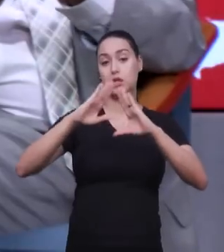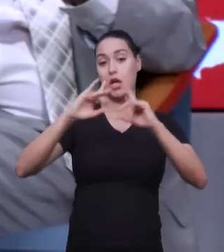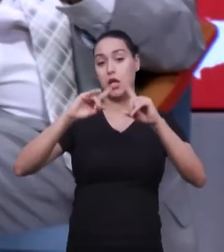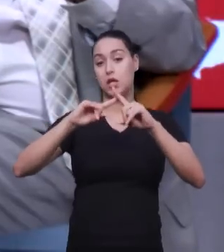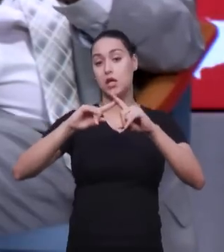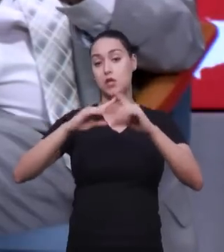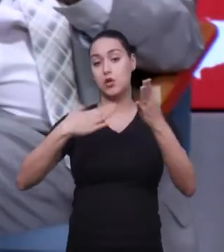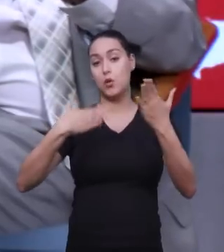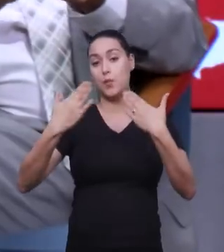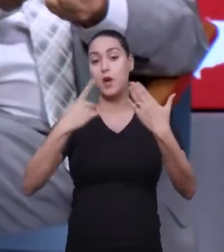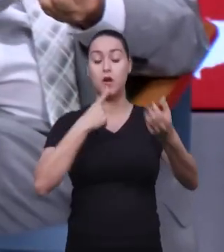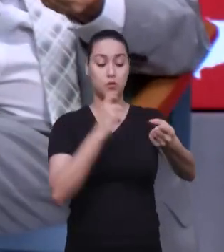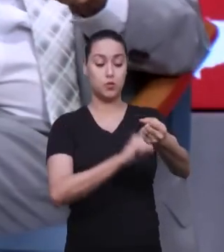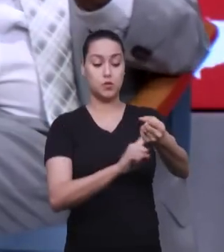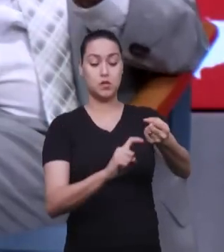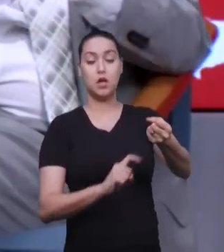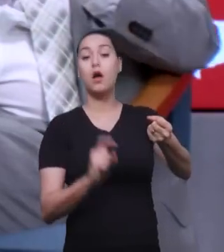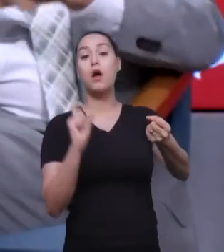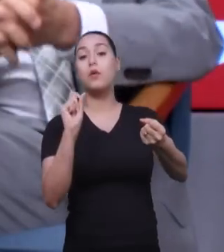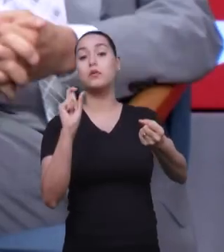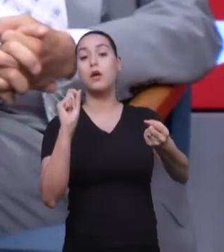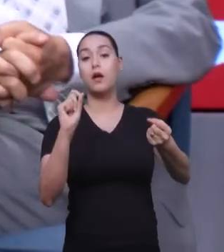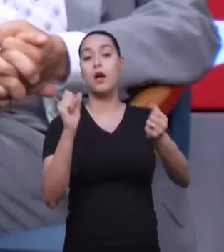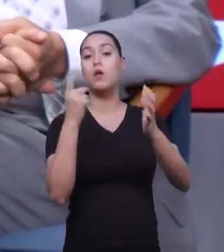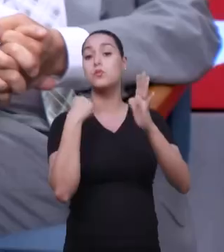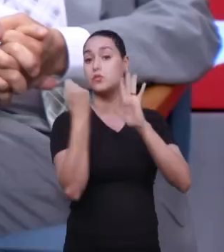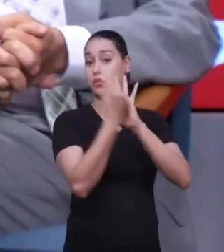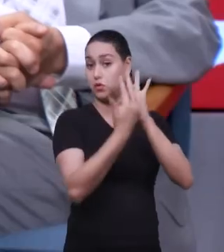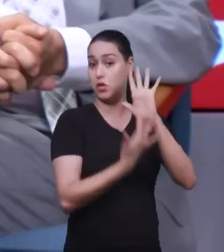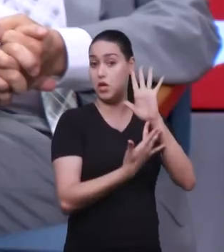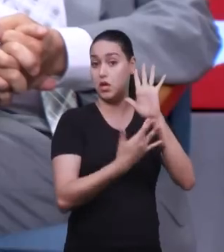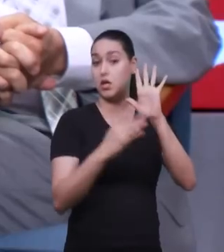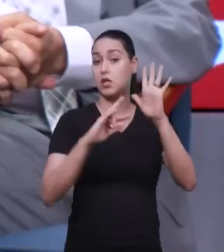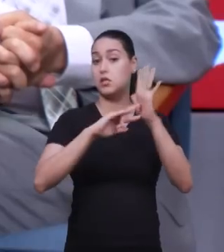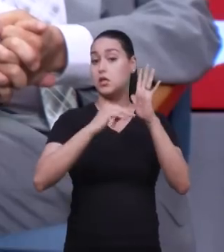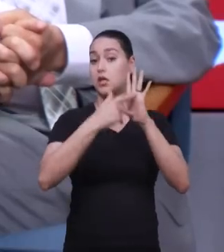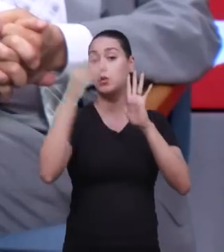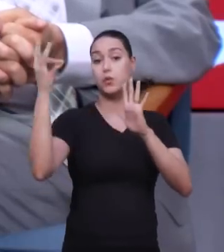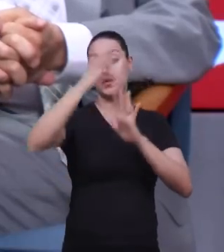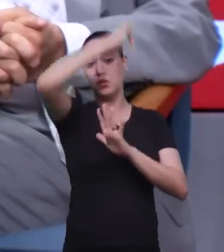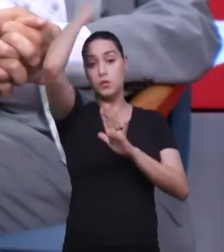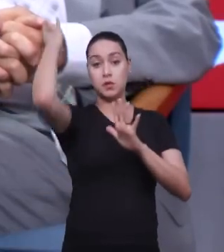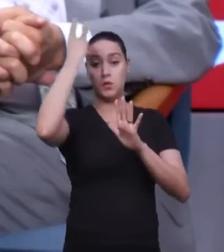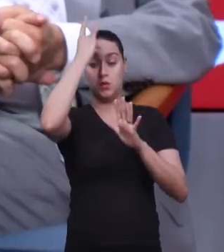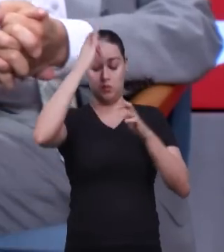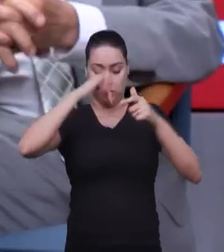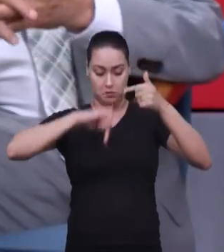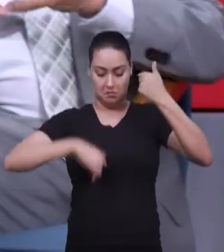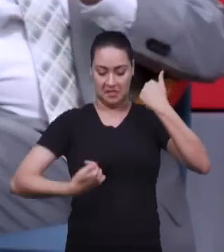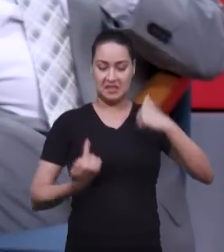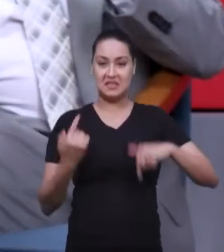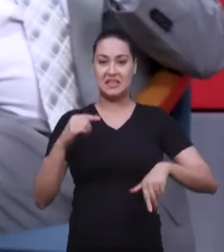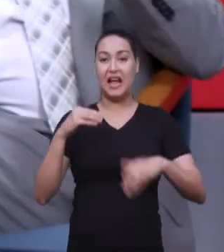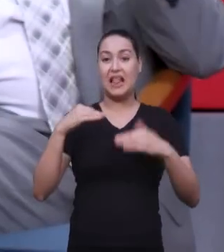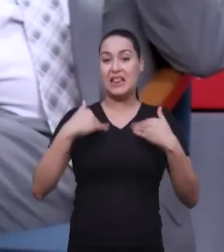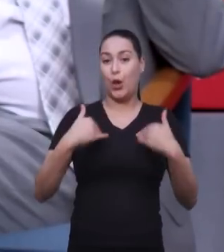é o Espírito Santo, é esse sangue que circula dentro da igreja dando vida.